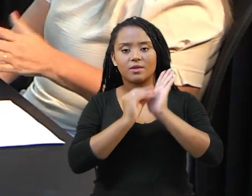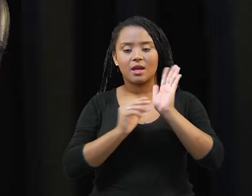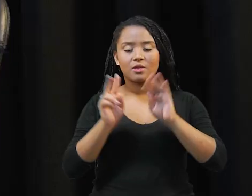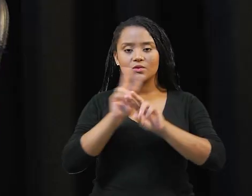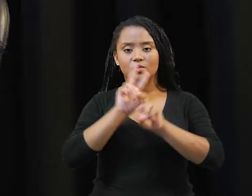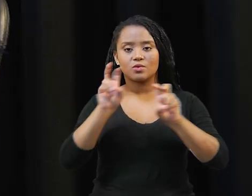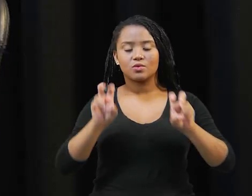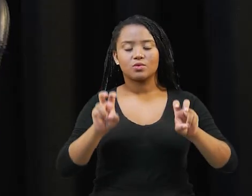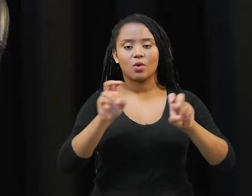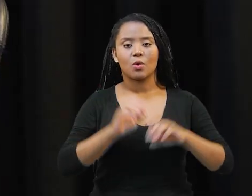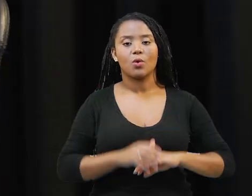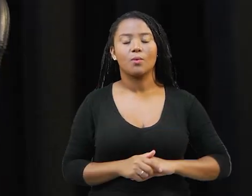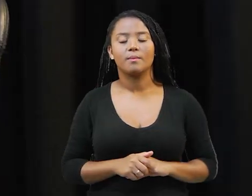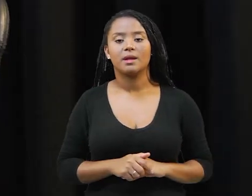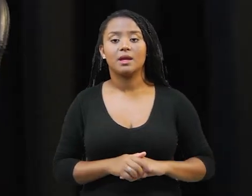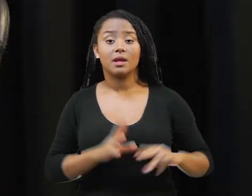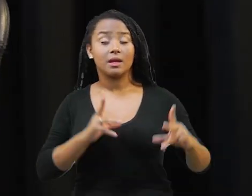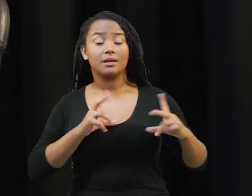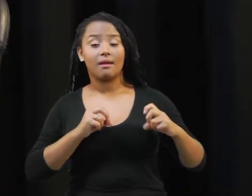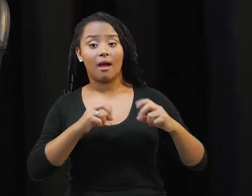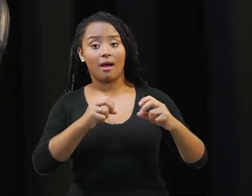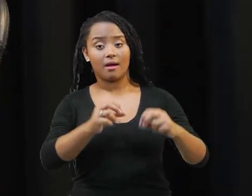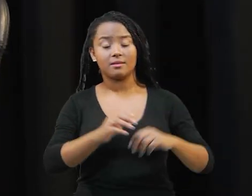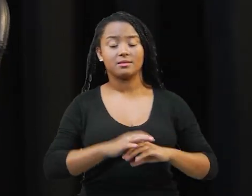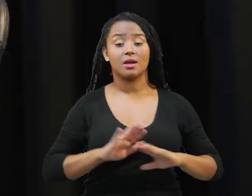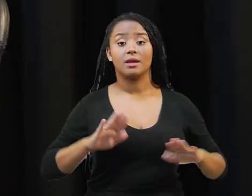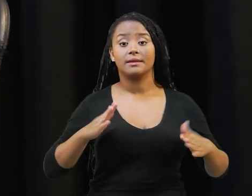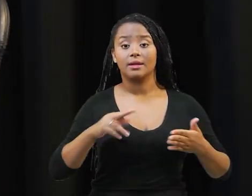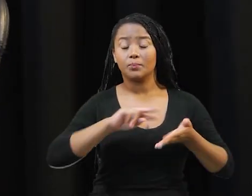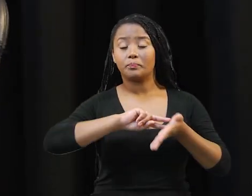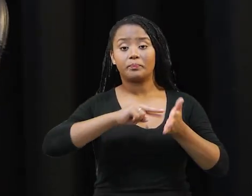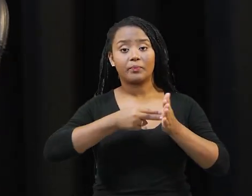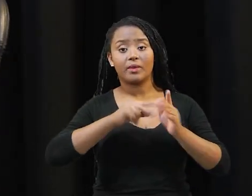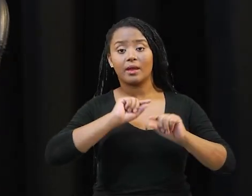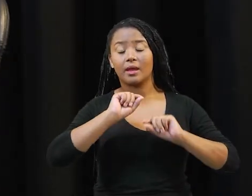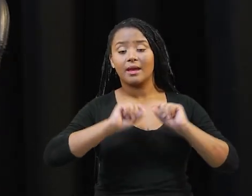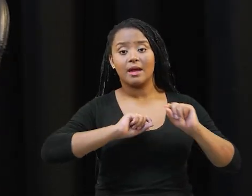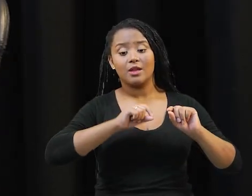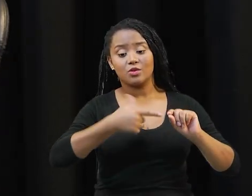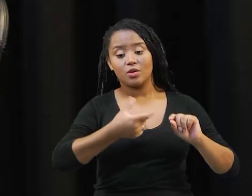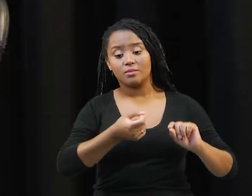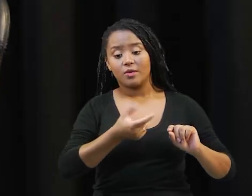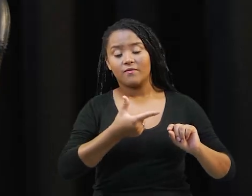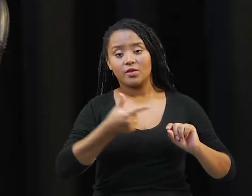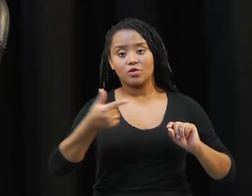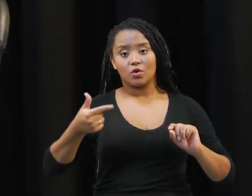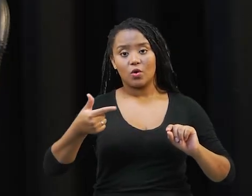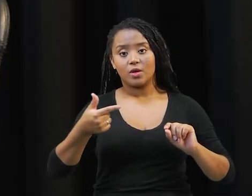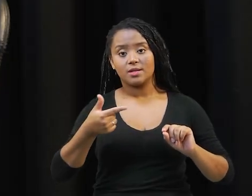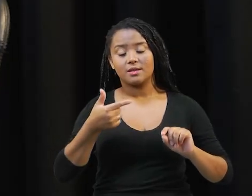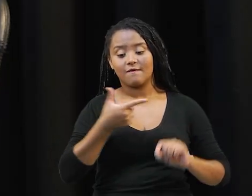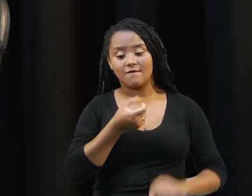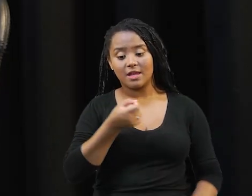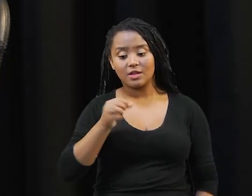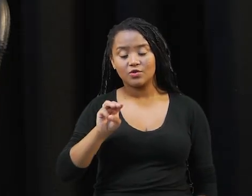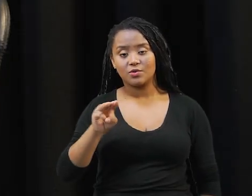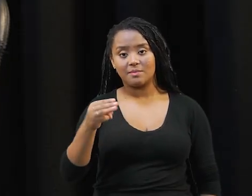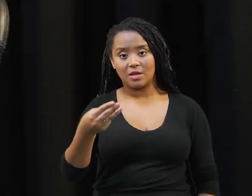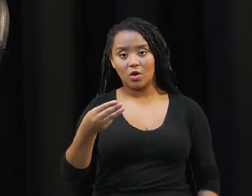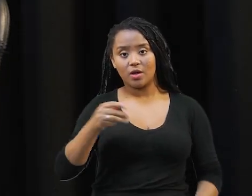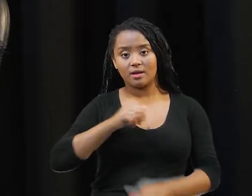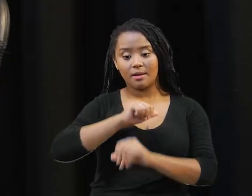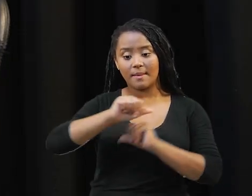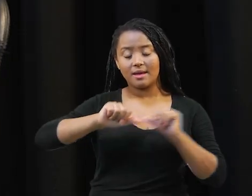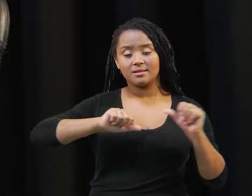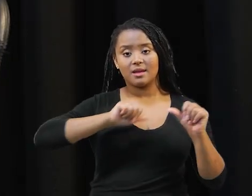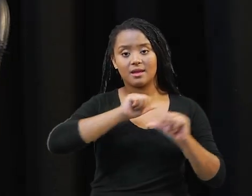relação à incidência, né, de novos casos de câncer. Ou seja, em 2022, 20 milhões